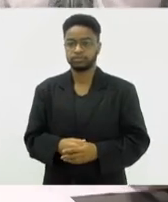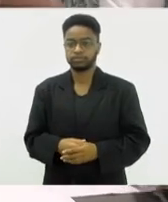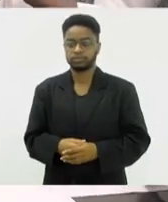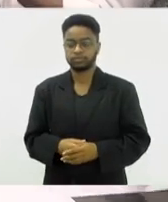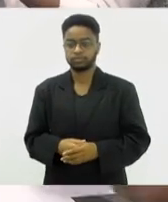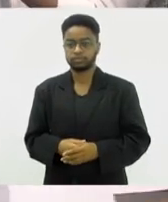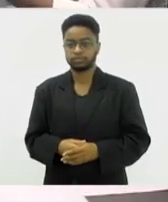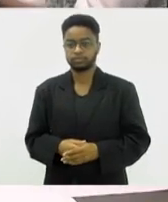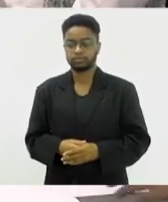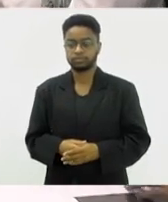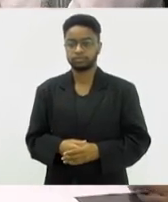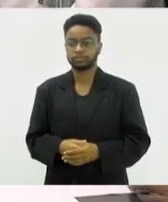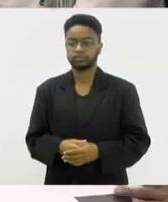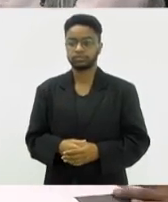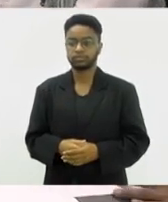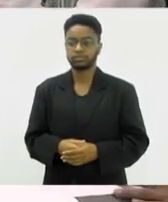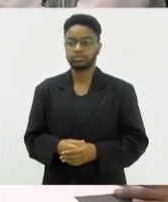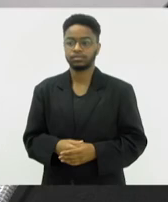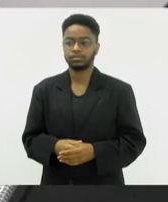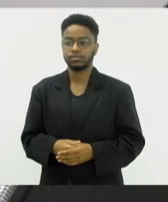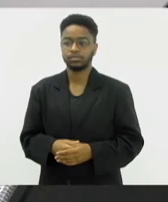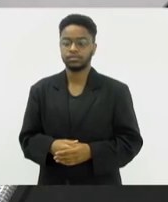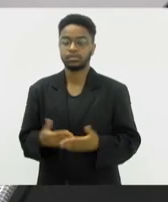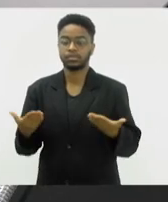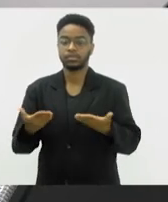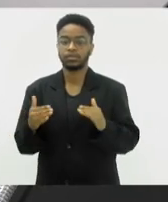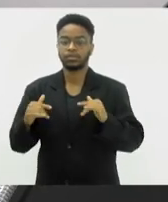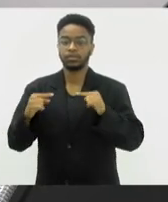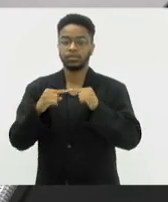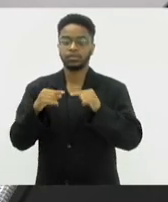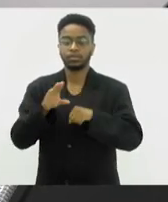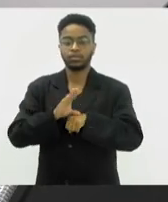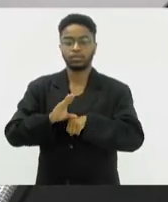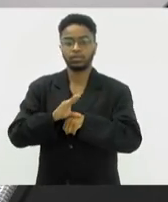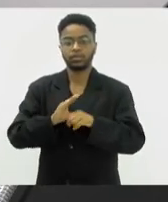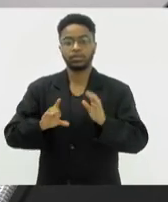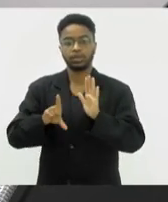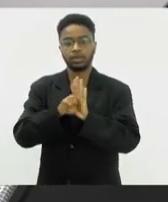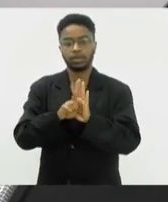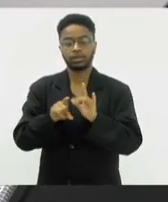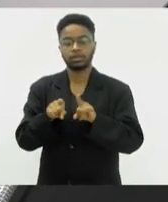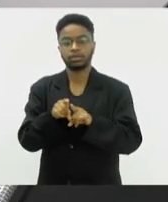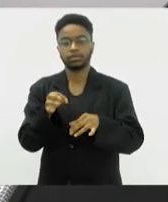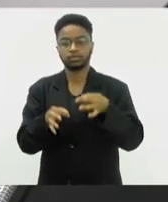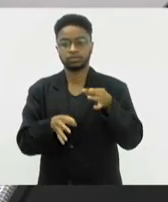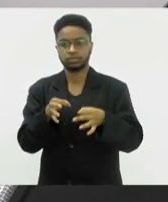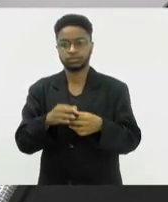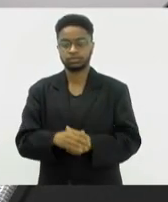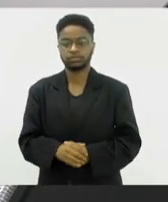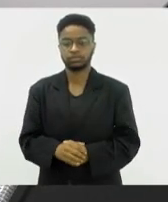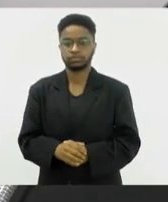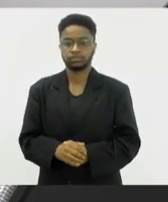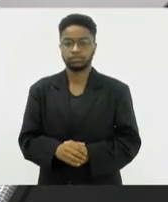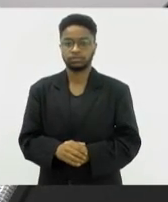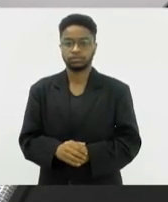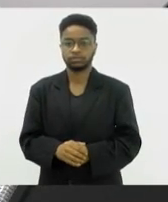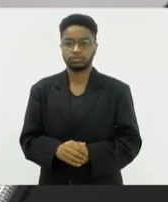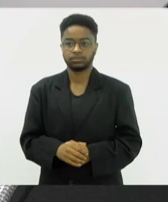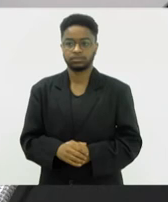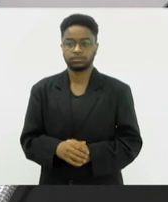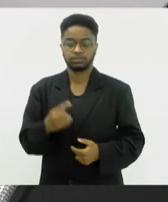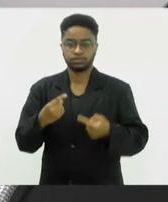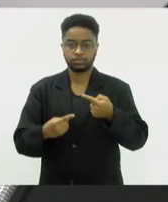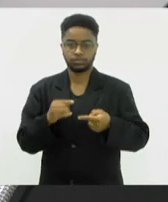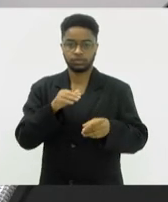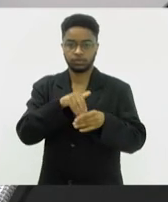Bom, agora é constitucionalidade, legalidade e juridicidade. Discussão e